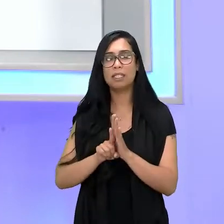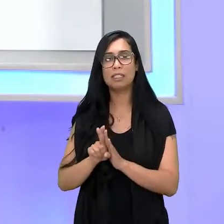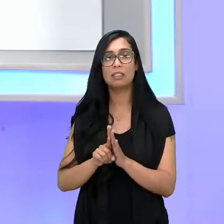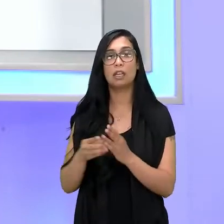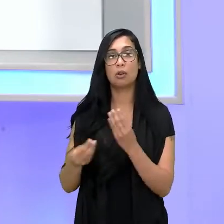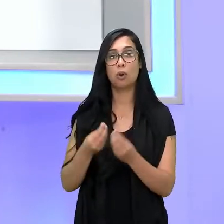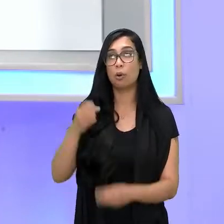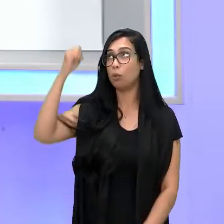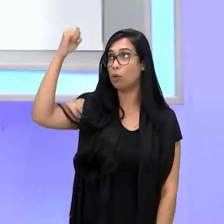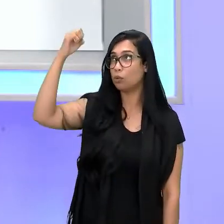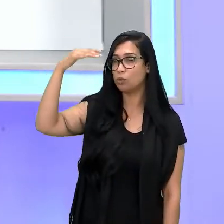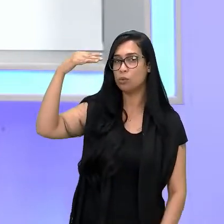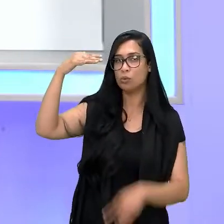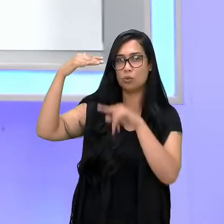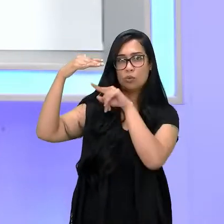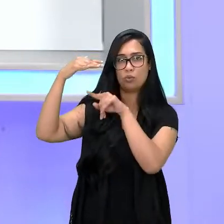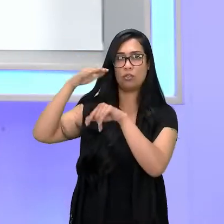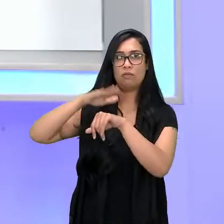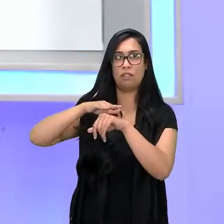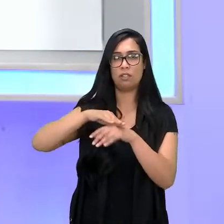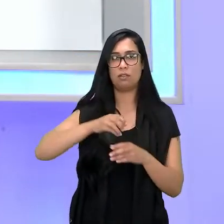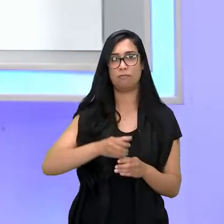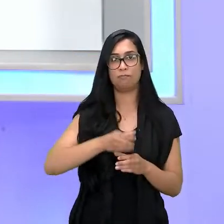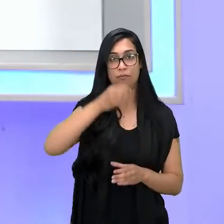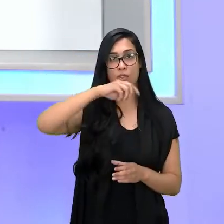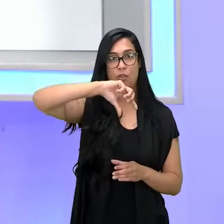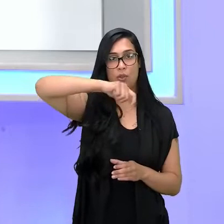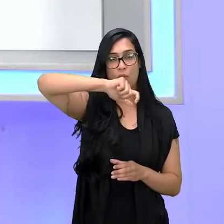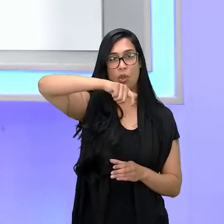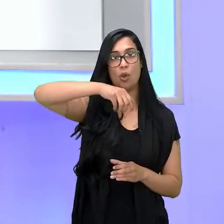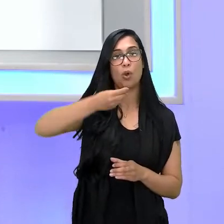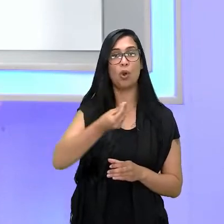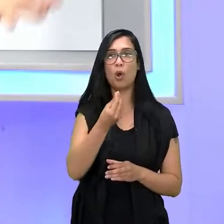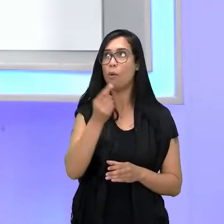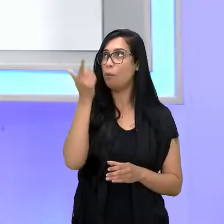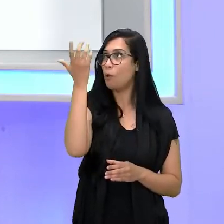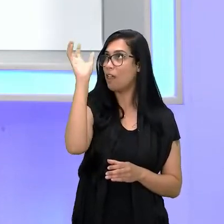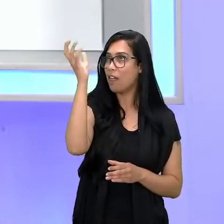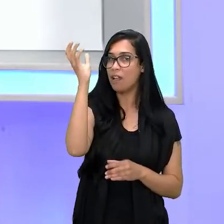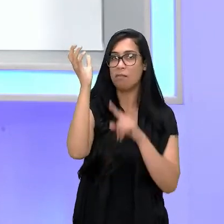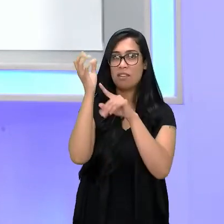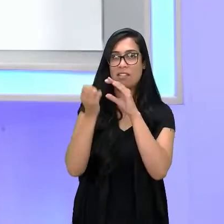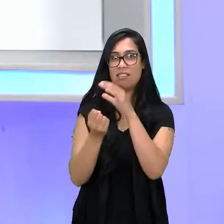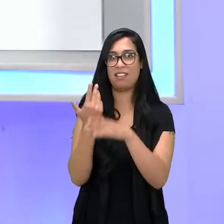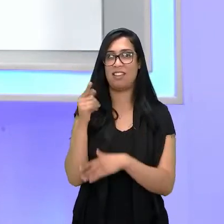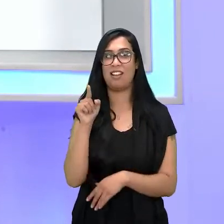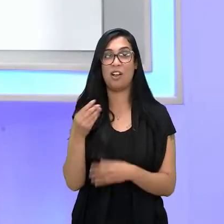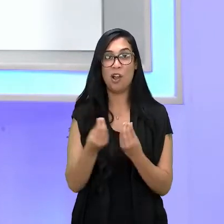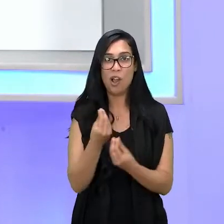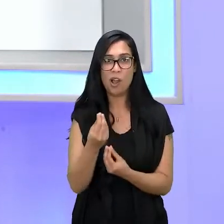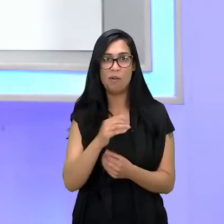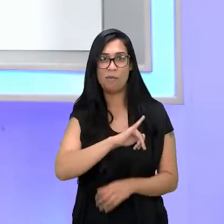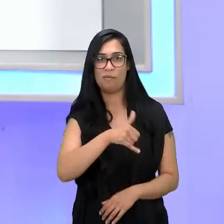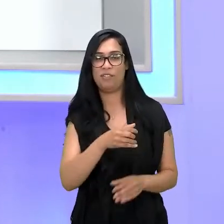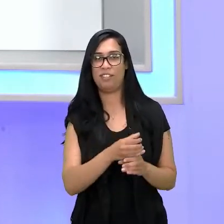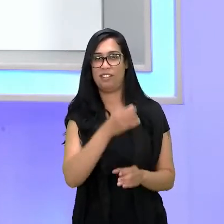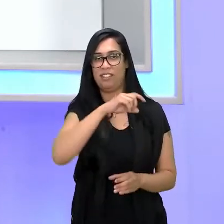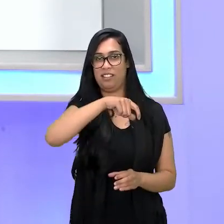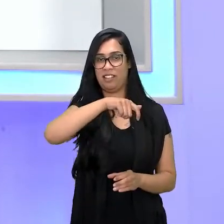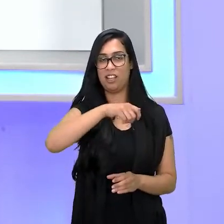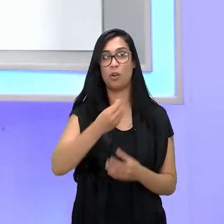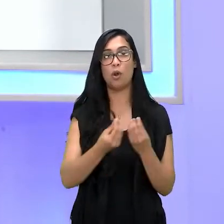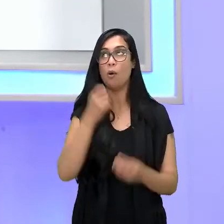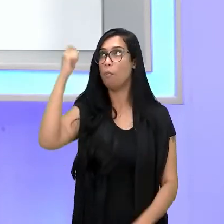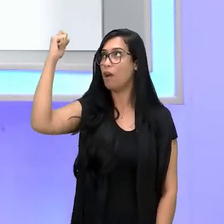estudou um pouquinho o comportamento da luz, a gente viu como é como o Sol chega, a luz do Sol chega aqui no nosso